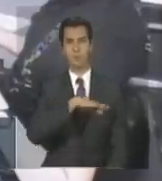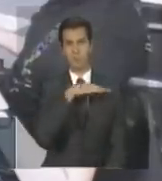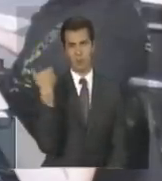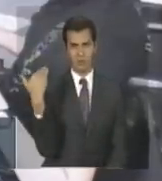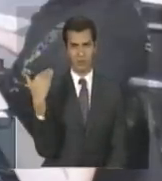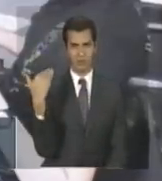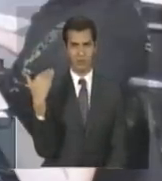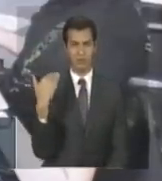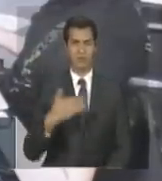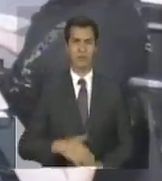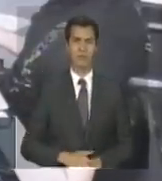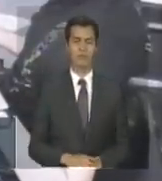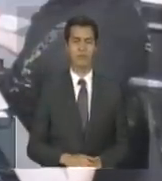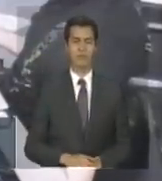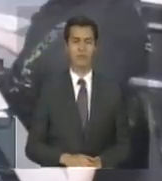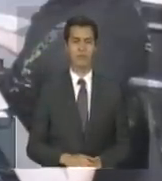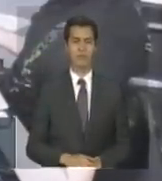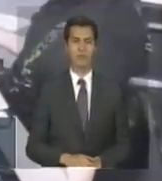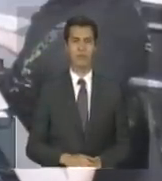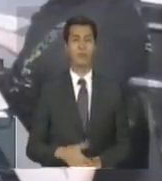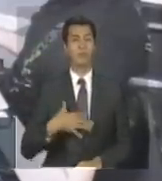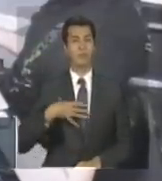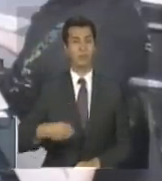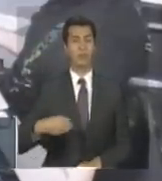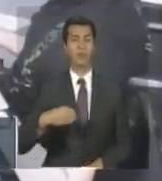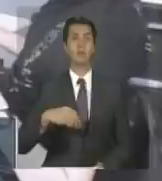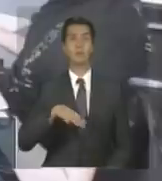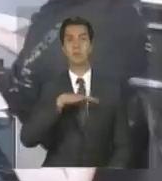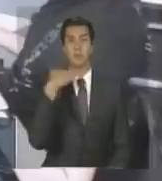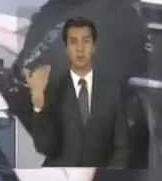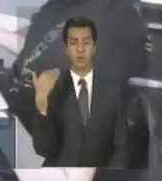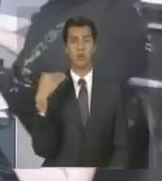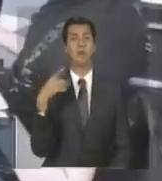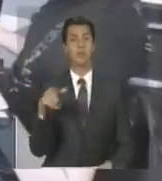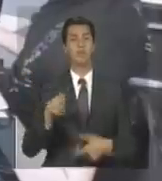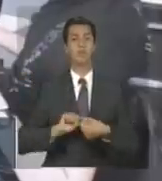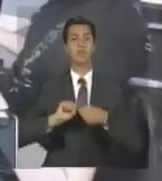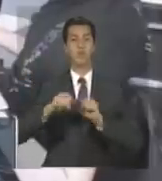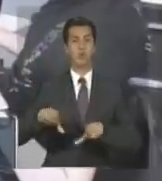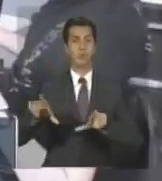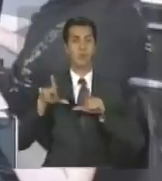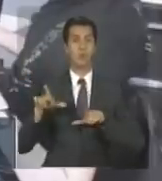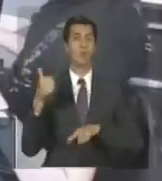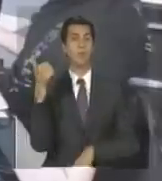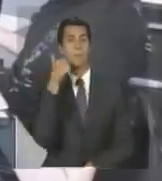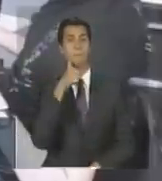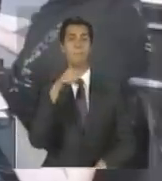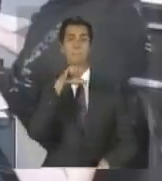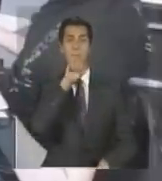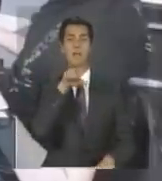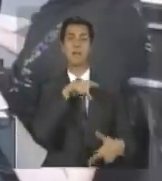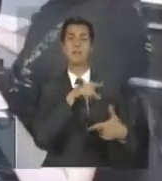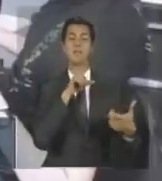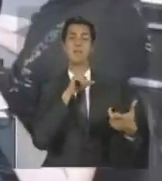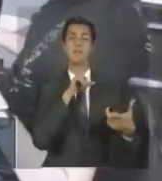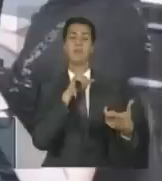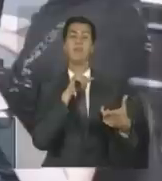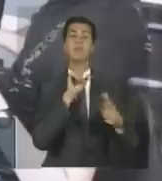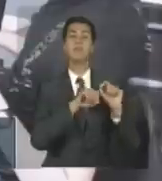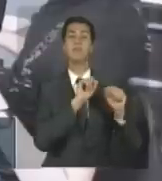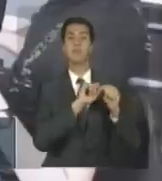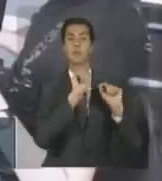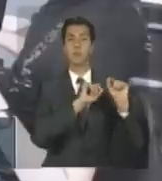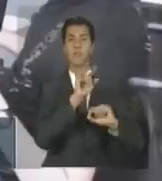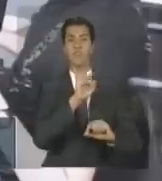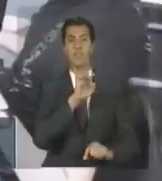filho que tinha perdido a vida depois de formado, e a mãe fiadora, sem poder,